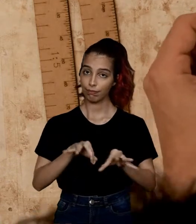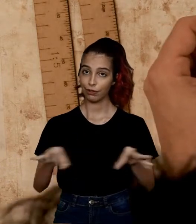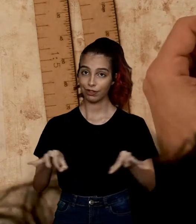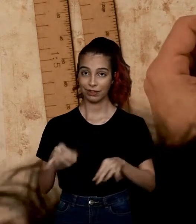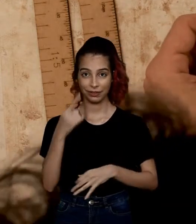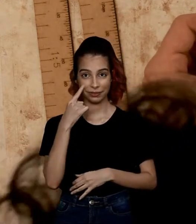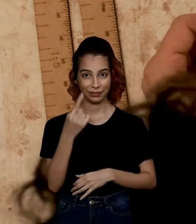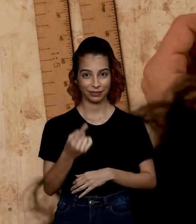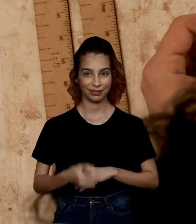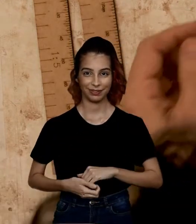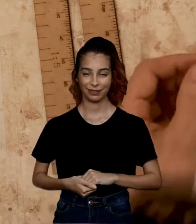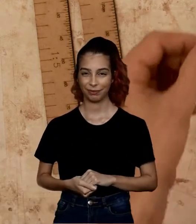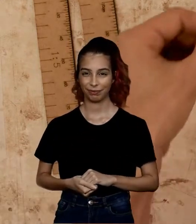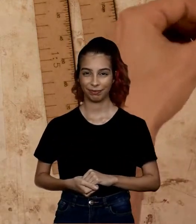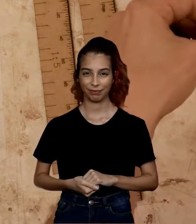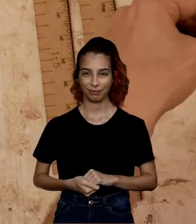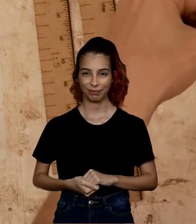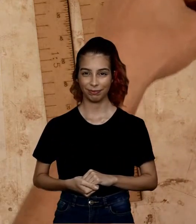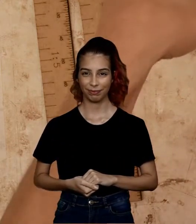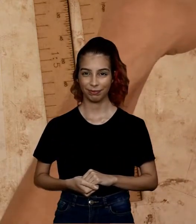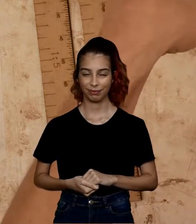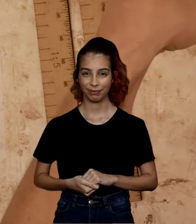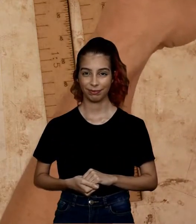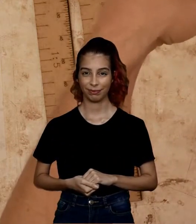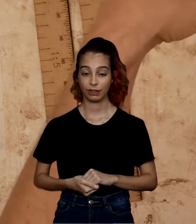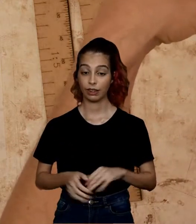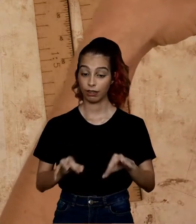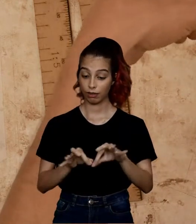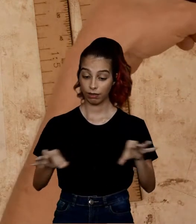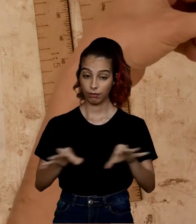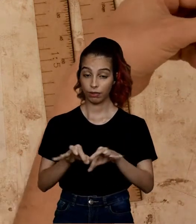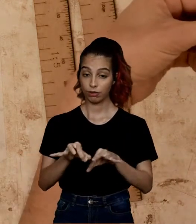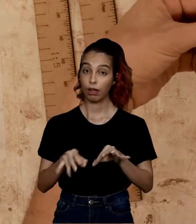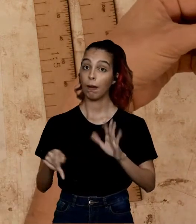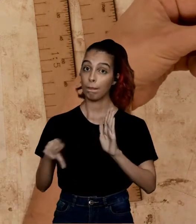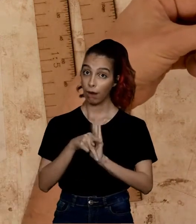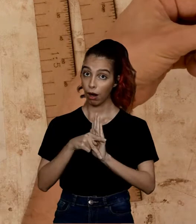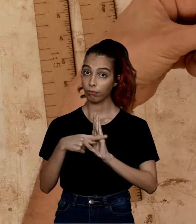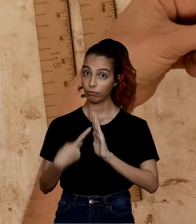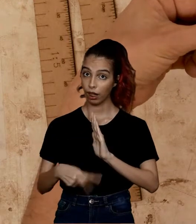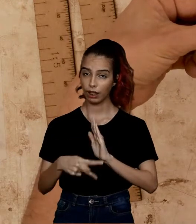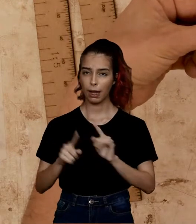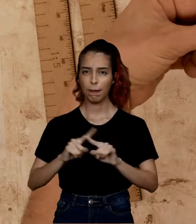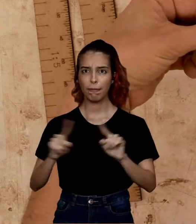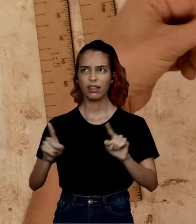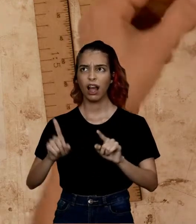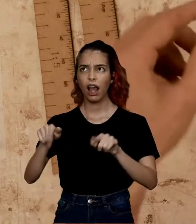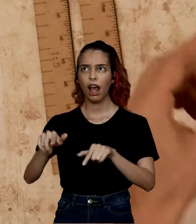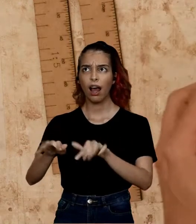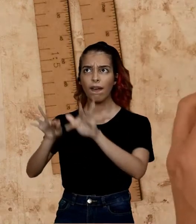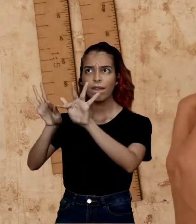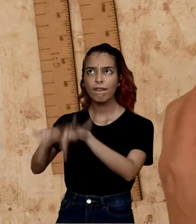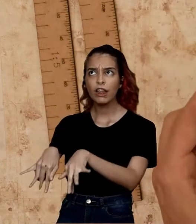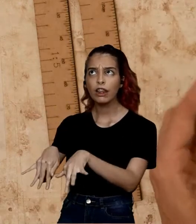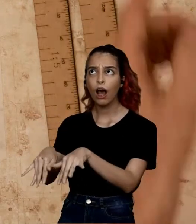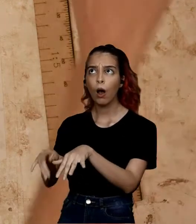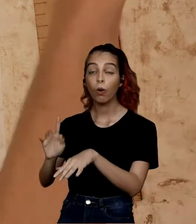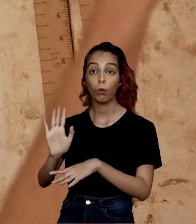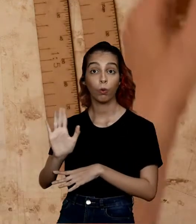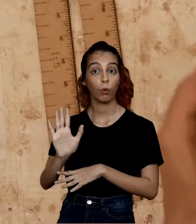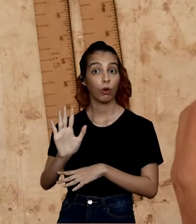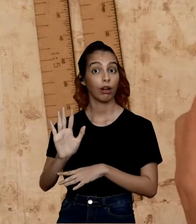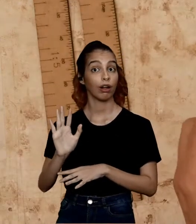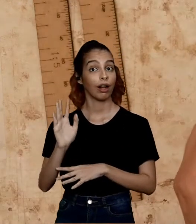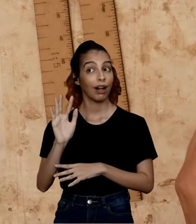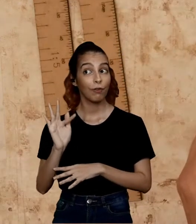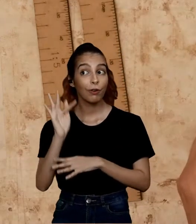na peça. Eu vou escrever a medida da peça, não da medida final. Aqui, se lembra,